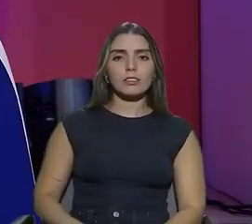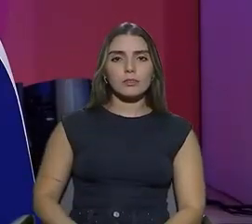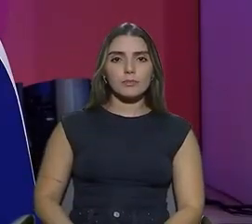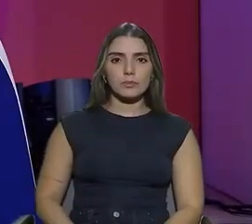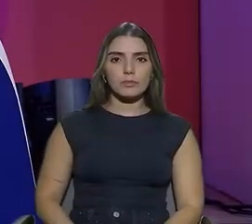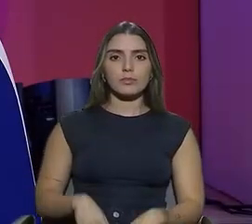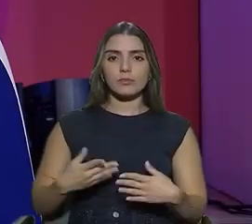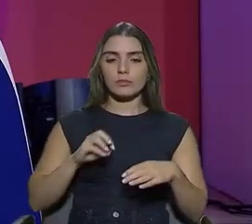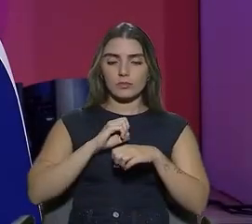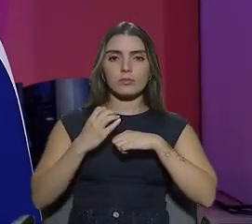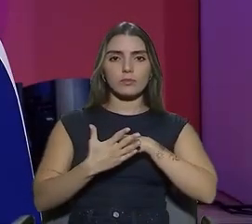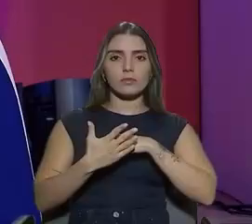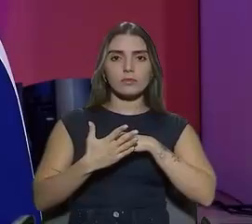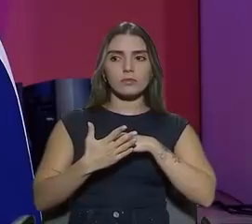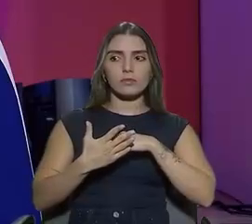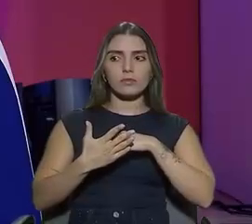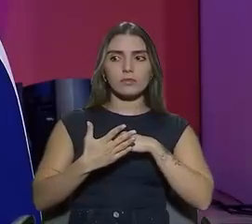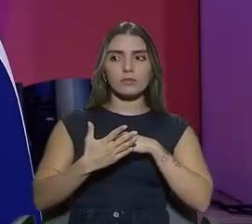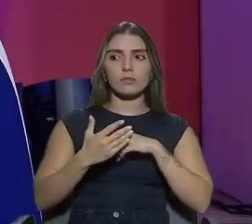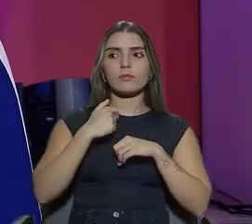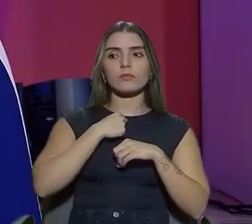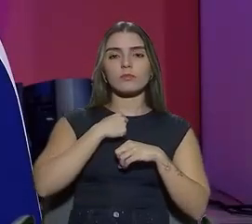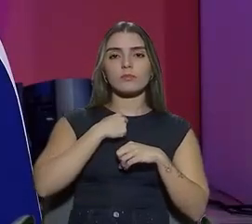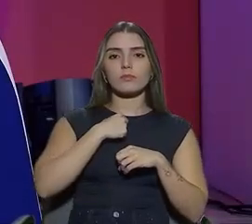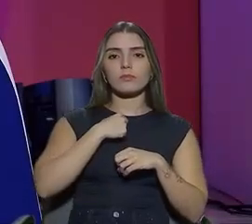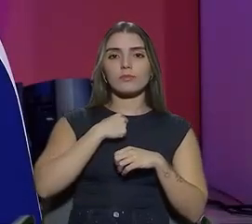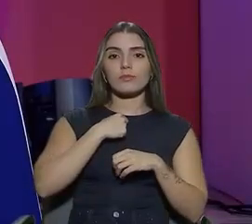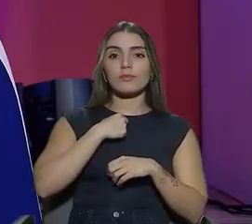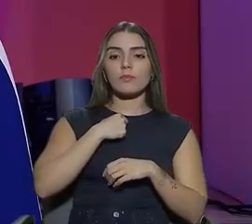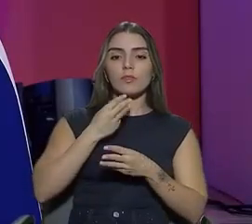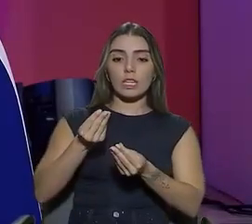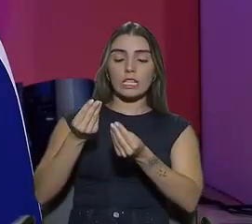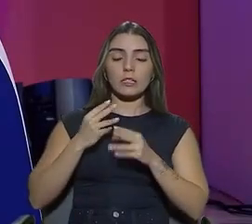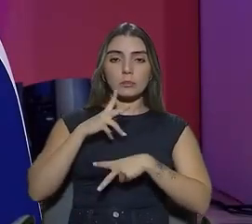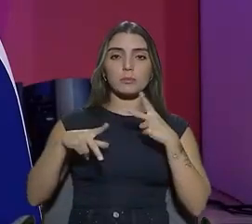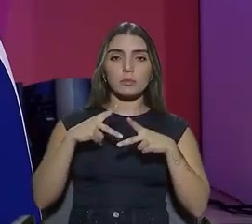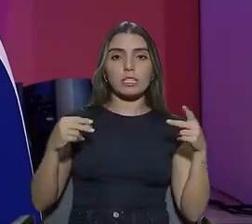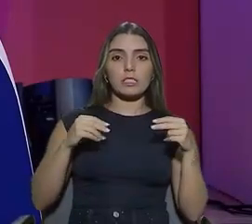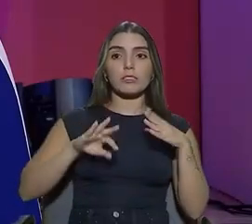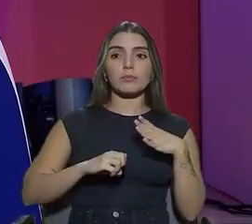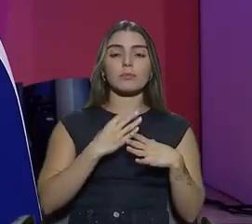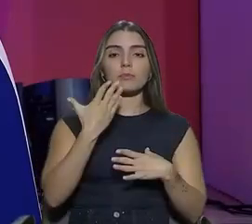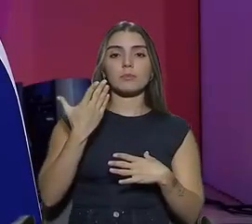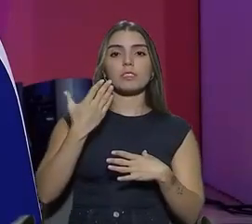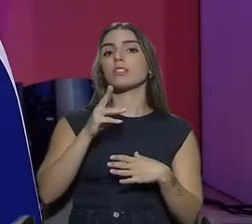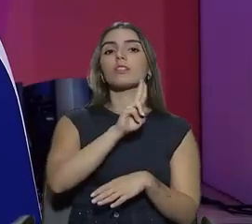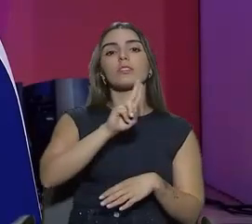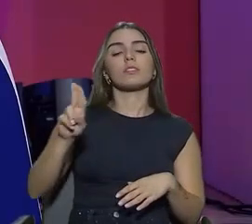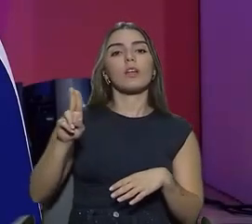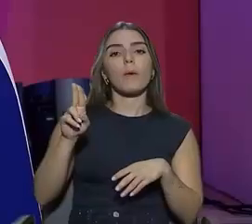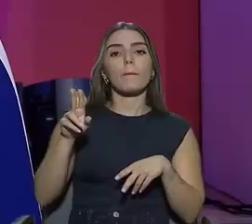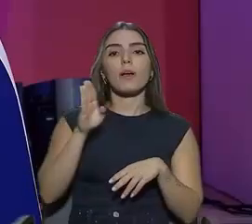no período da pandemia também, eu fui presenteada com uma planta, que popularmente é conhecida como planta de oração,